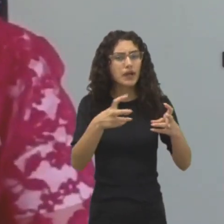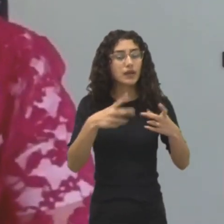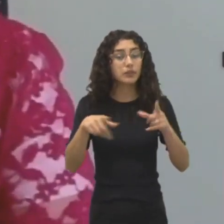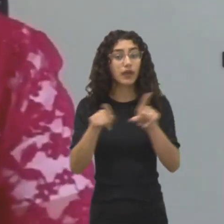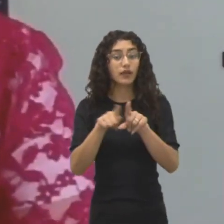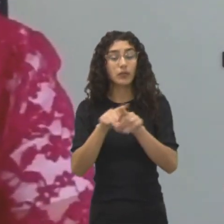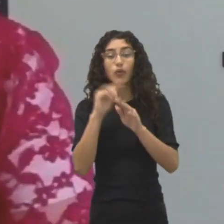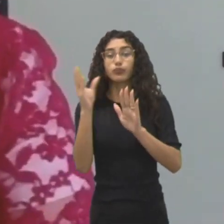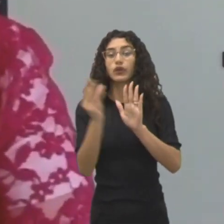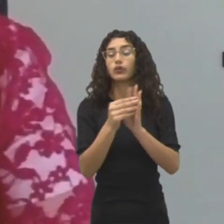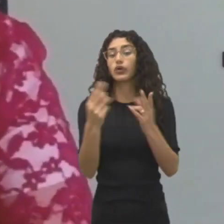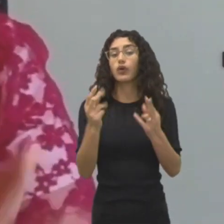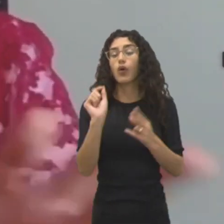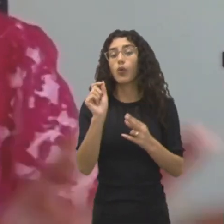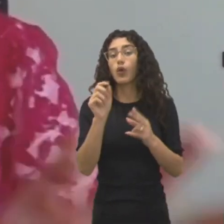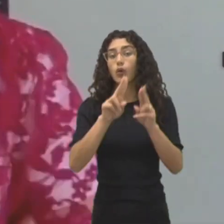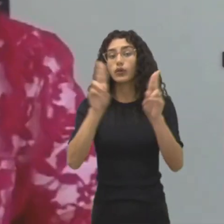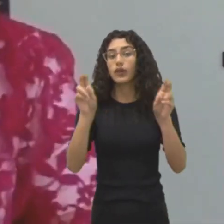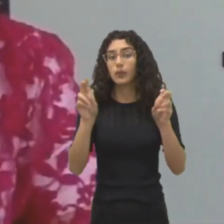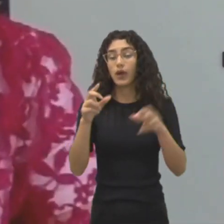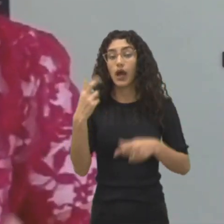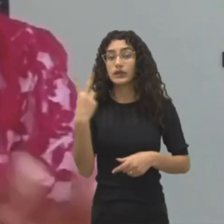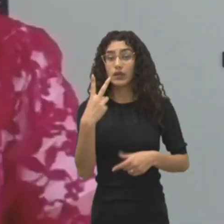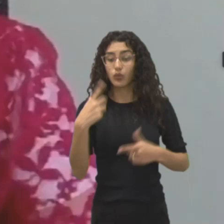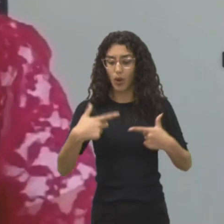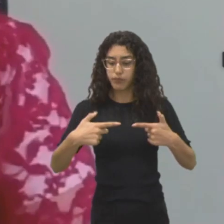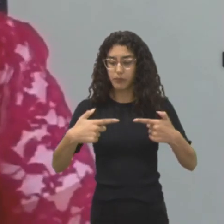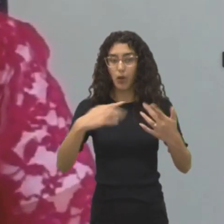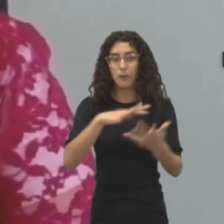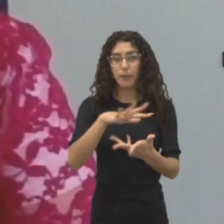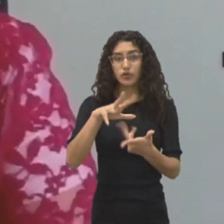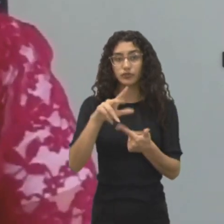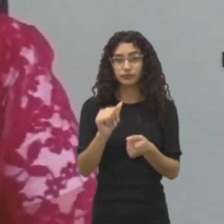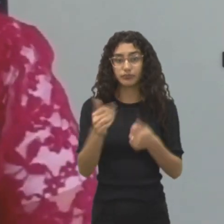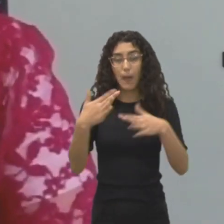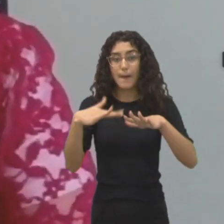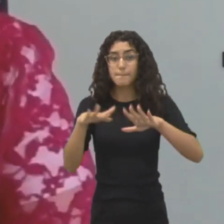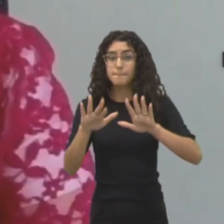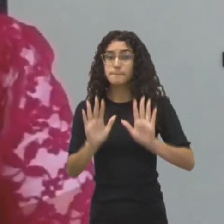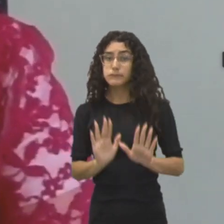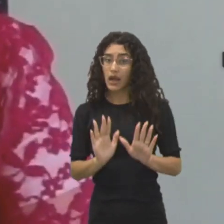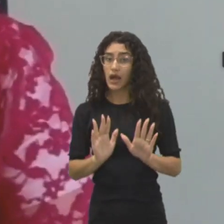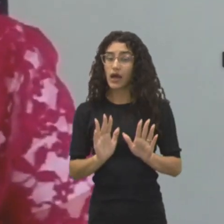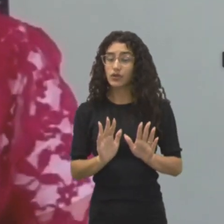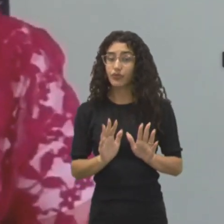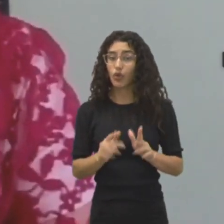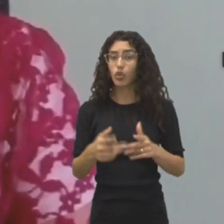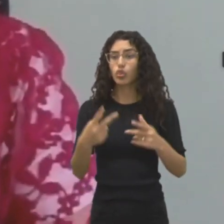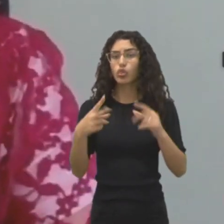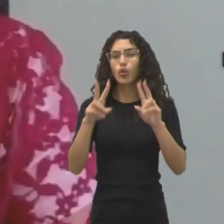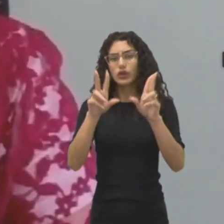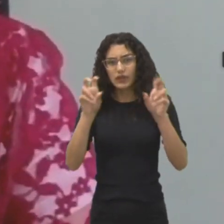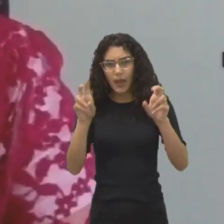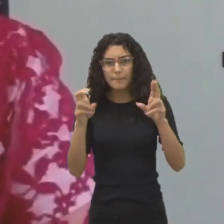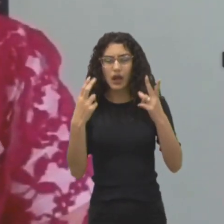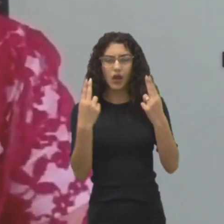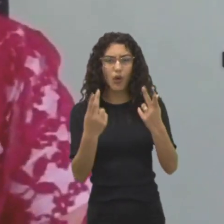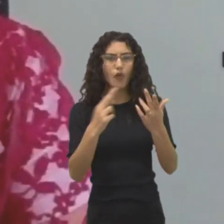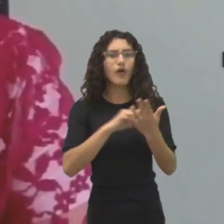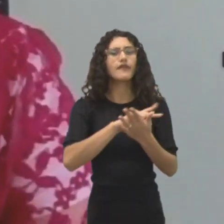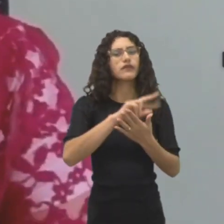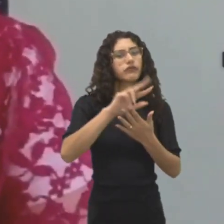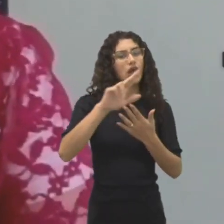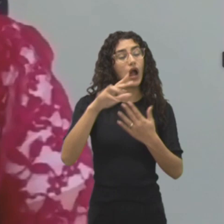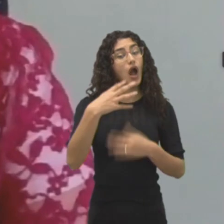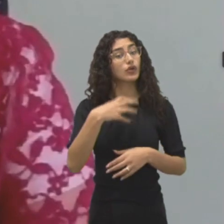conteúdo, qual que é o tema? O tema é Segunda Guerra Mundial. Mas bem, nesse mesmo tema, várias